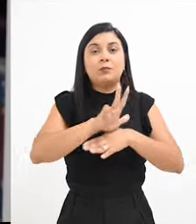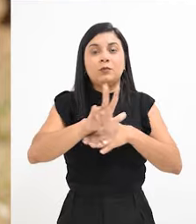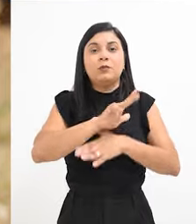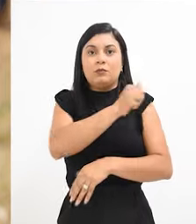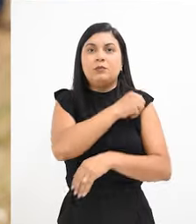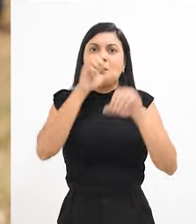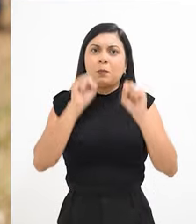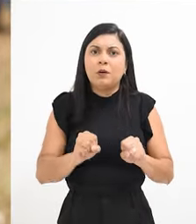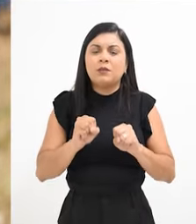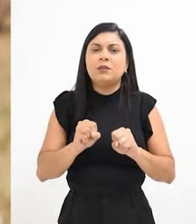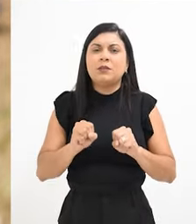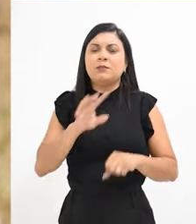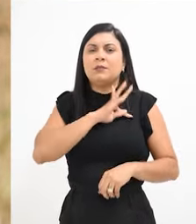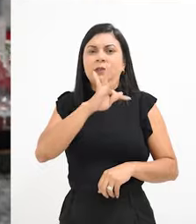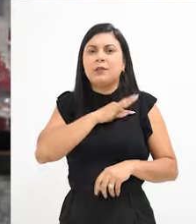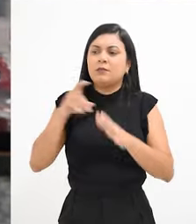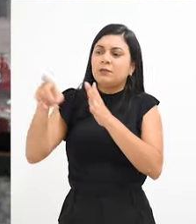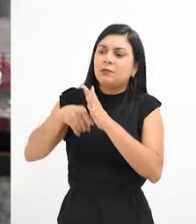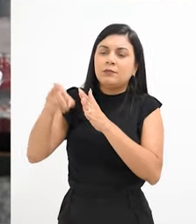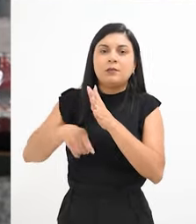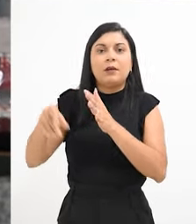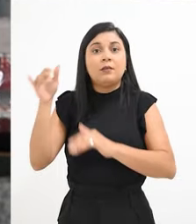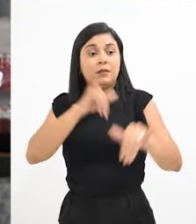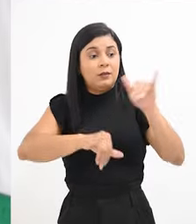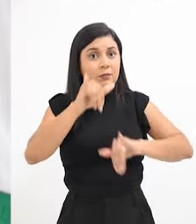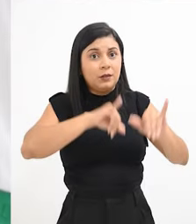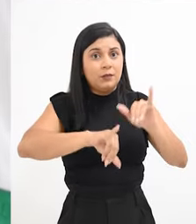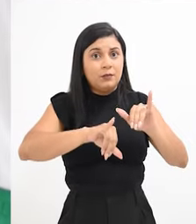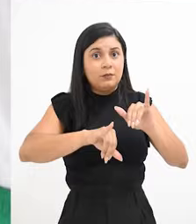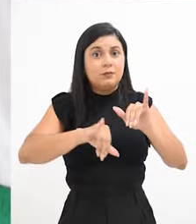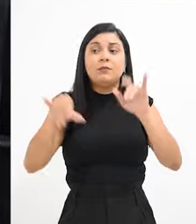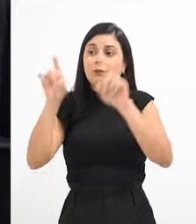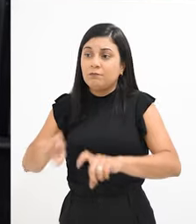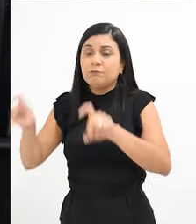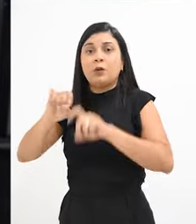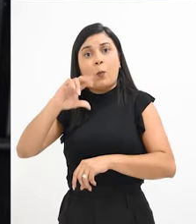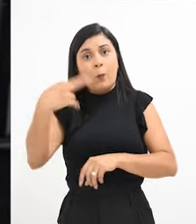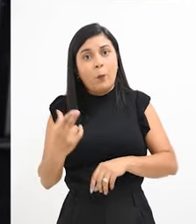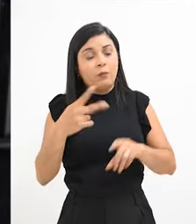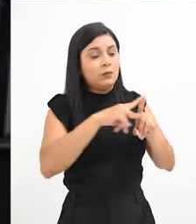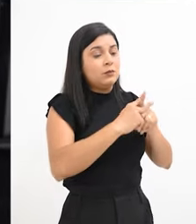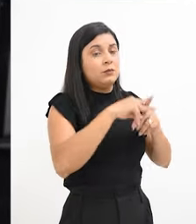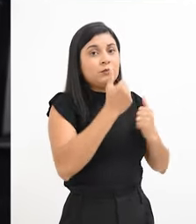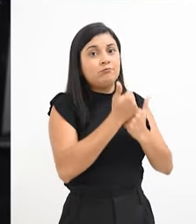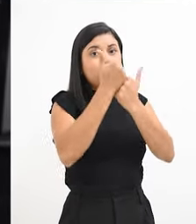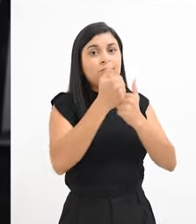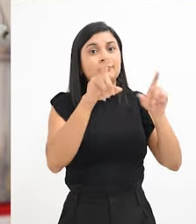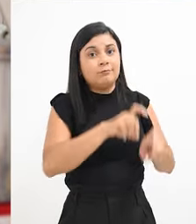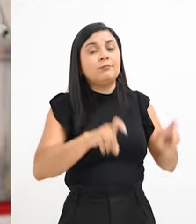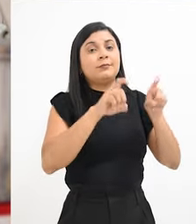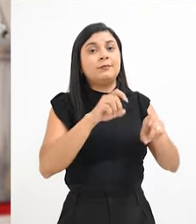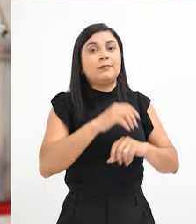torna técnico em agropecuária, química, informática ou manutenção e suporte em